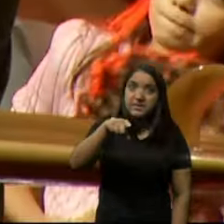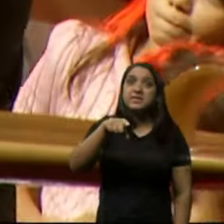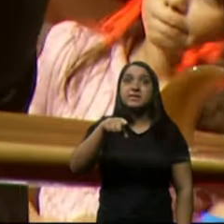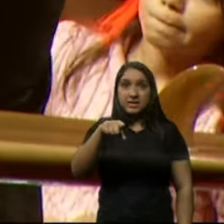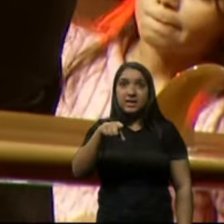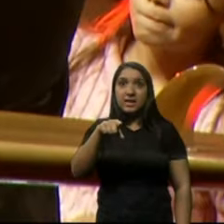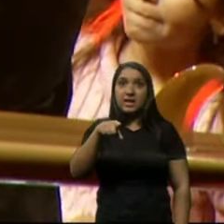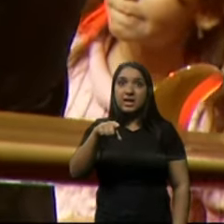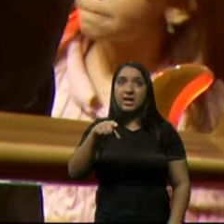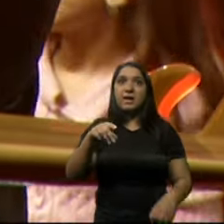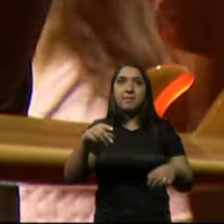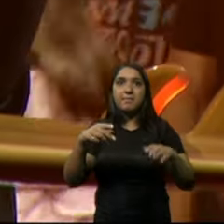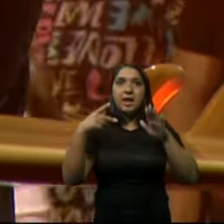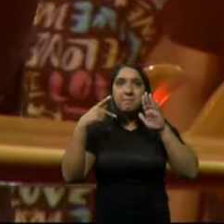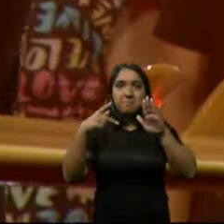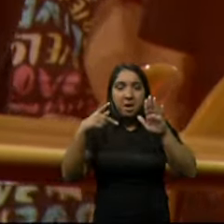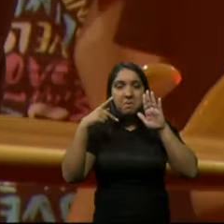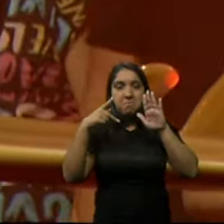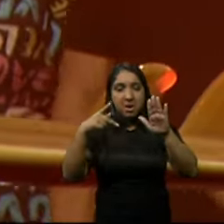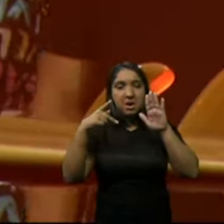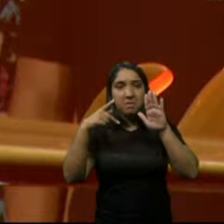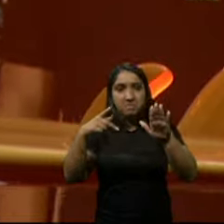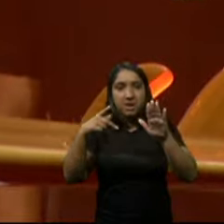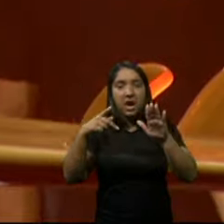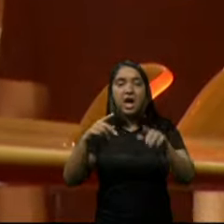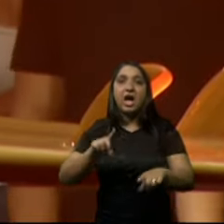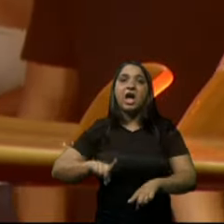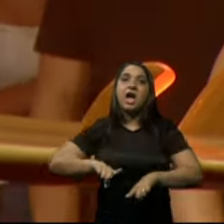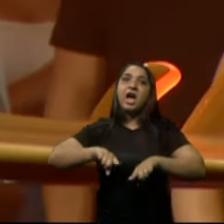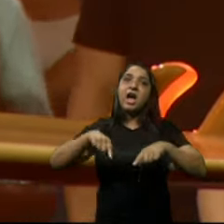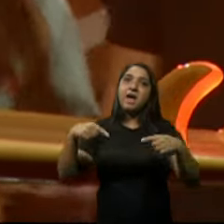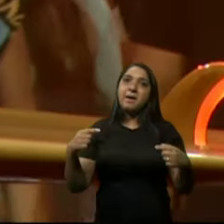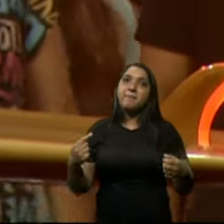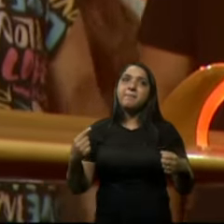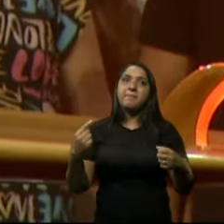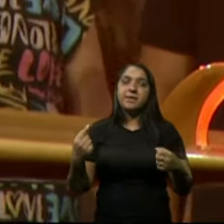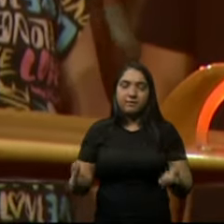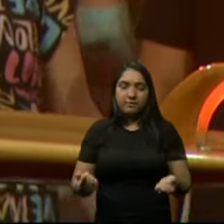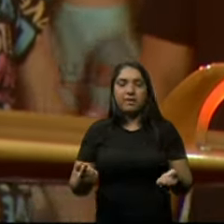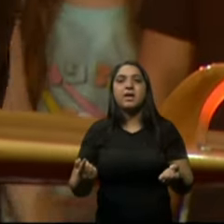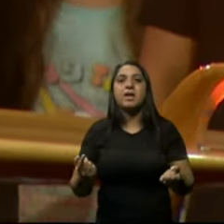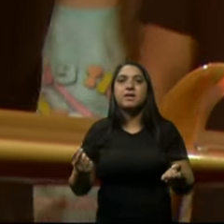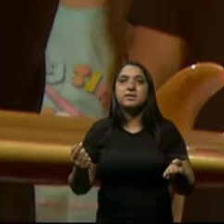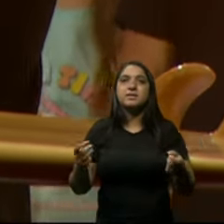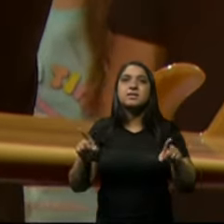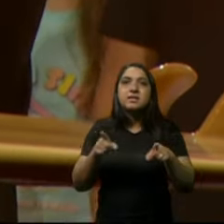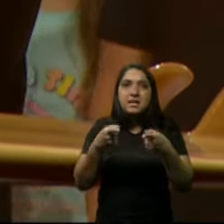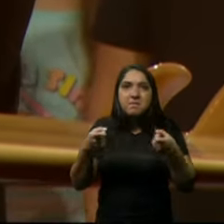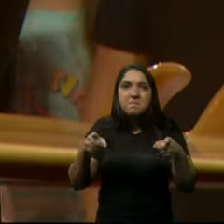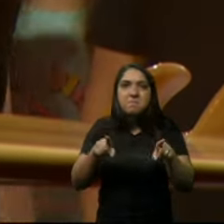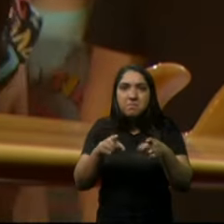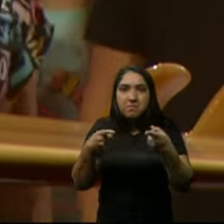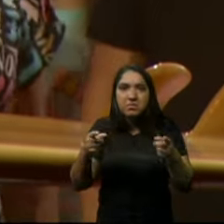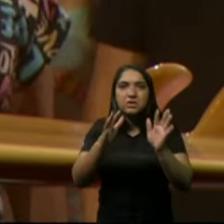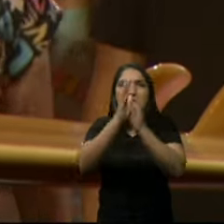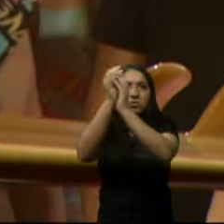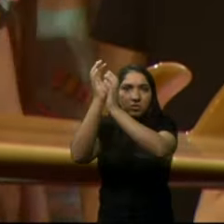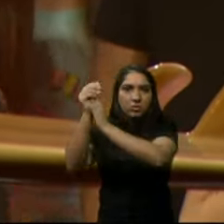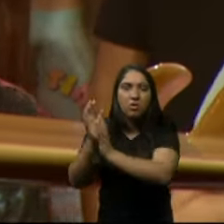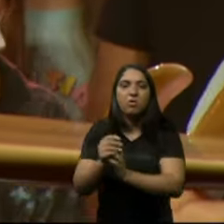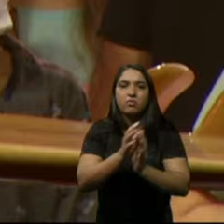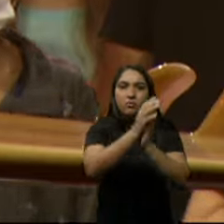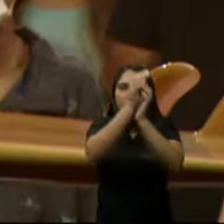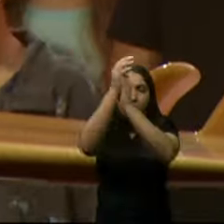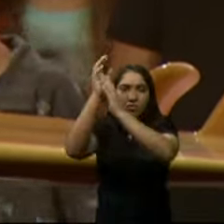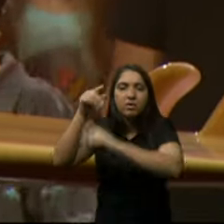não é música pela música mas o poder de Deus vai fluir através das canções que Deus te der e através da tua adoração você